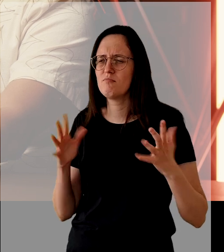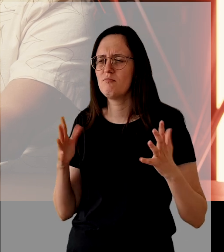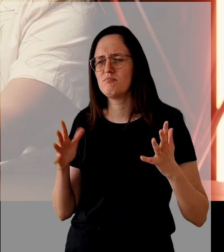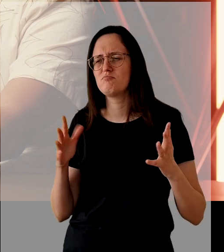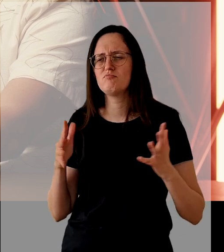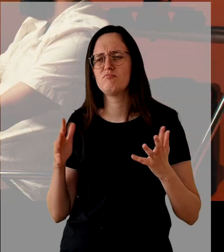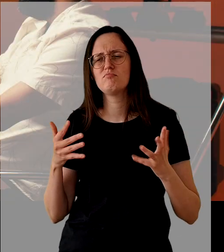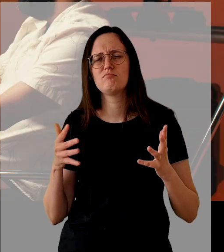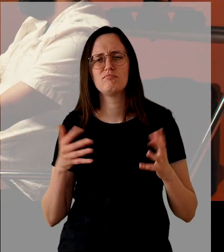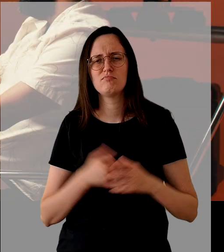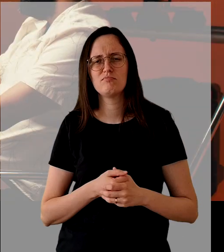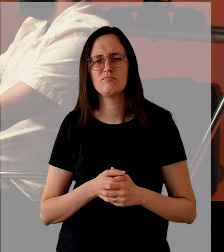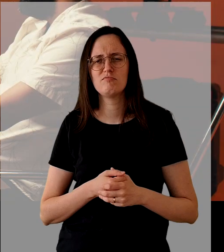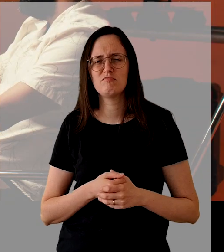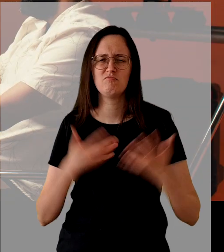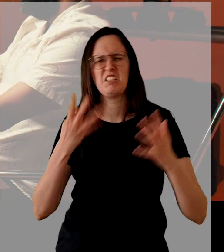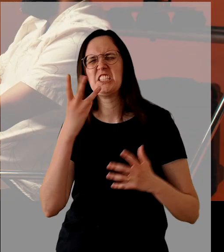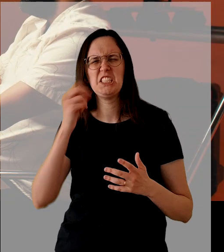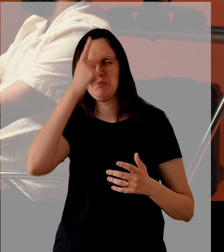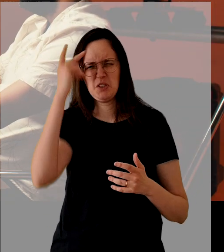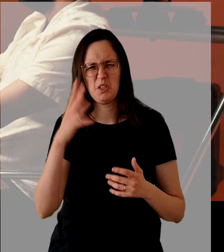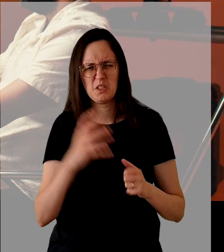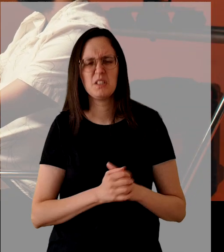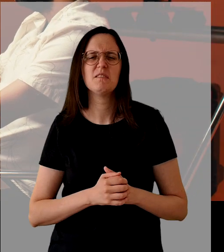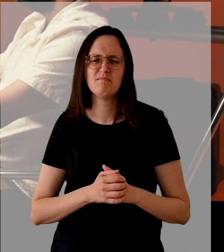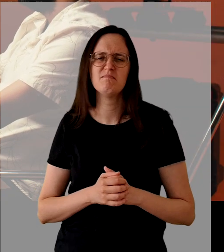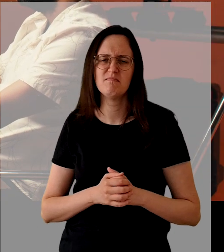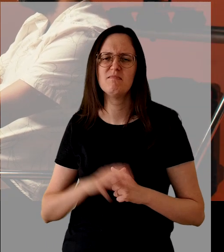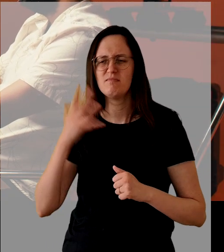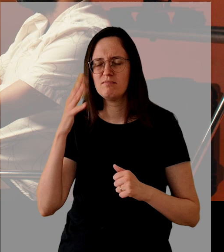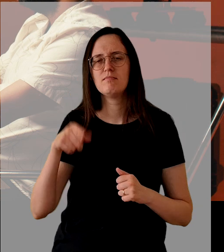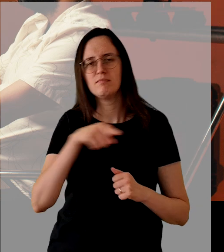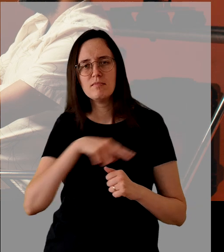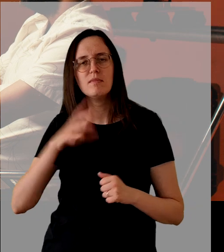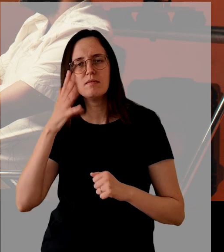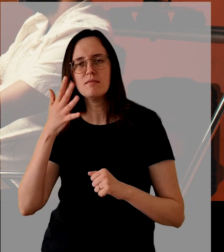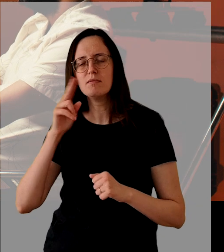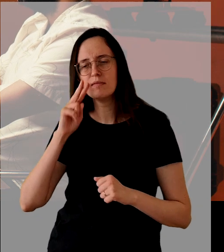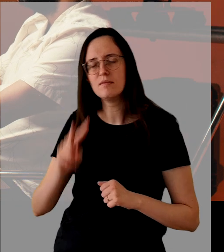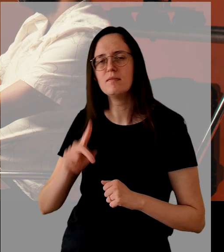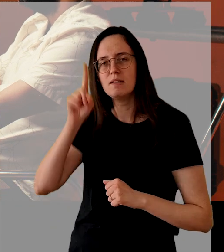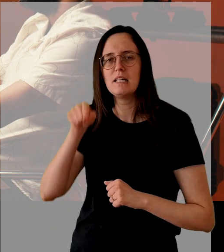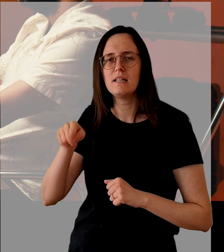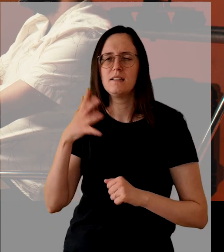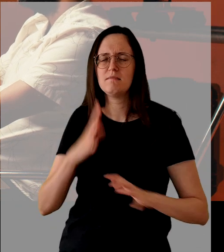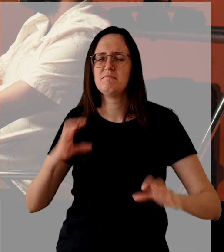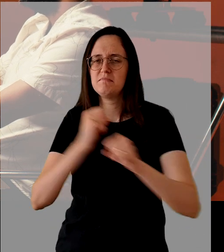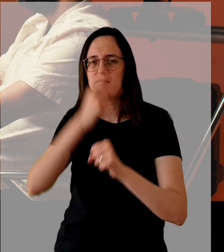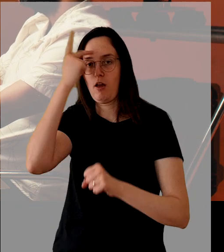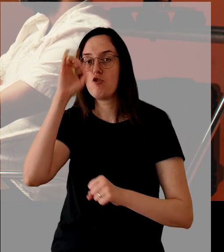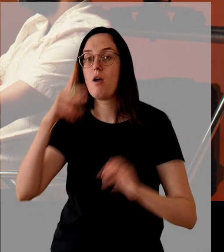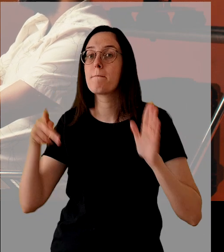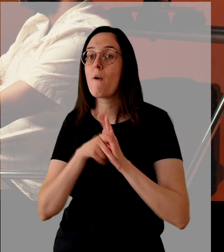mais... Vamos colocar aí umas 30 pessoas. Entre 20 e 30 pessoas, 20, às vezes a gente pessoas. chega a isso no Só projeto grande. na